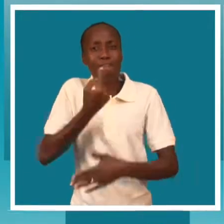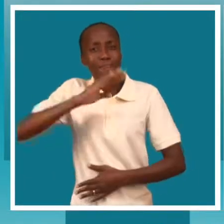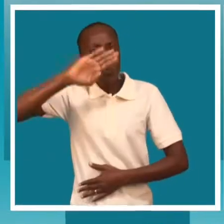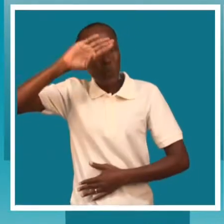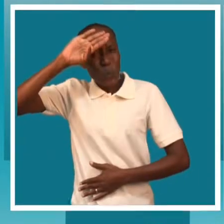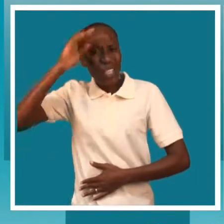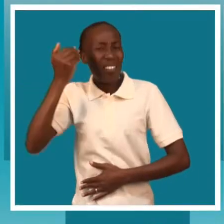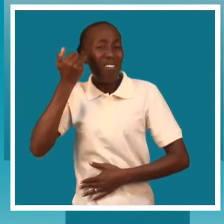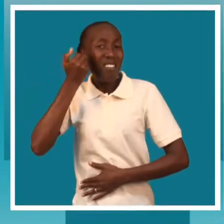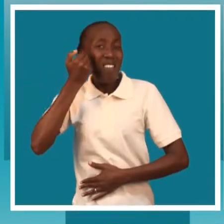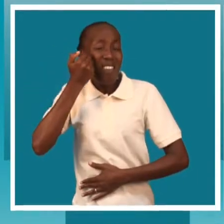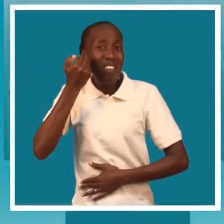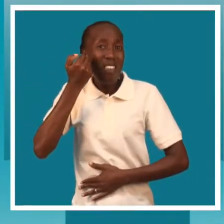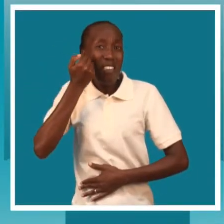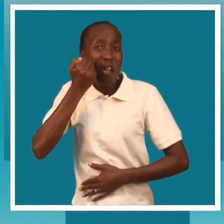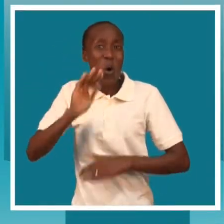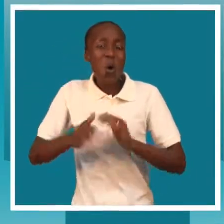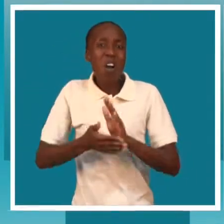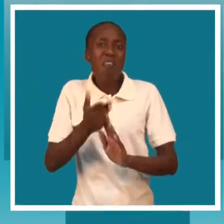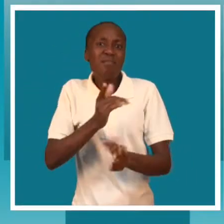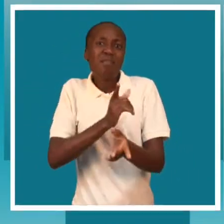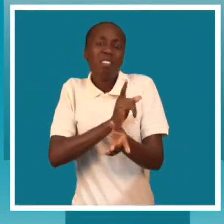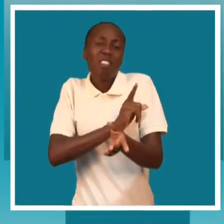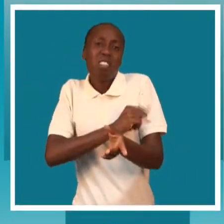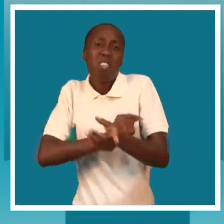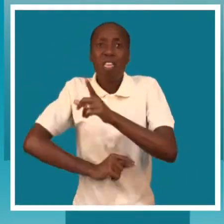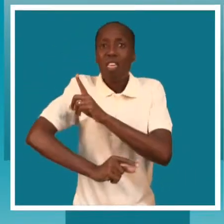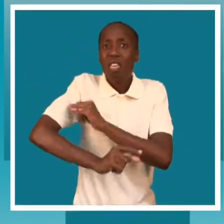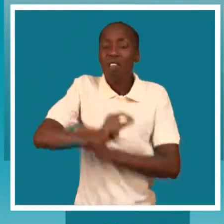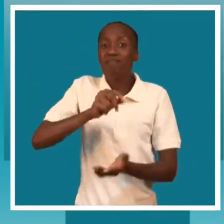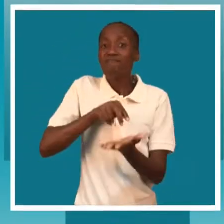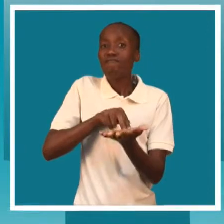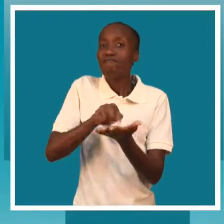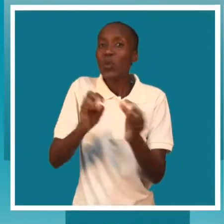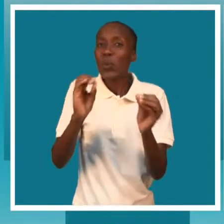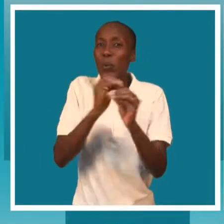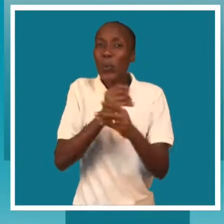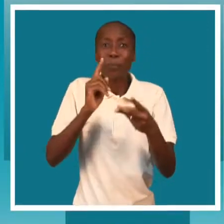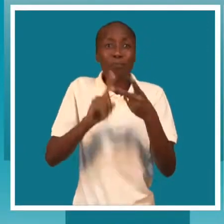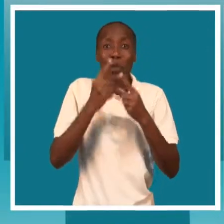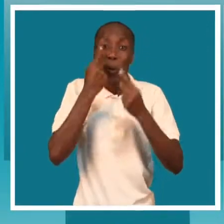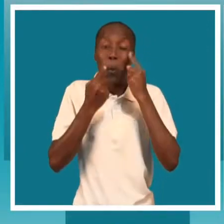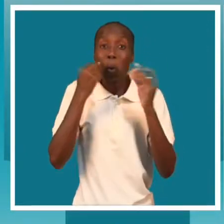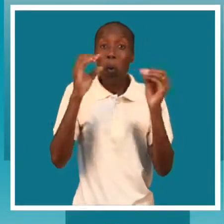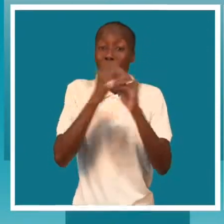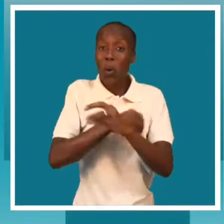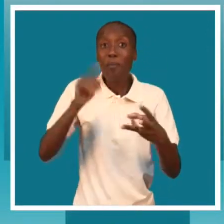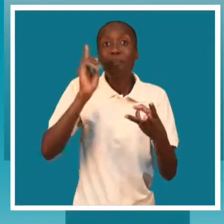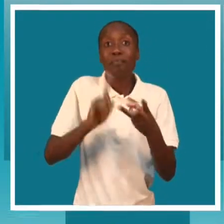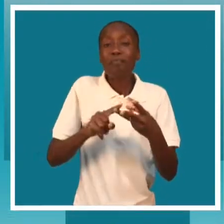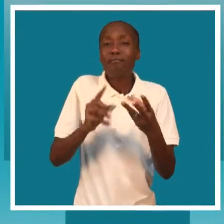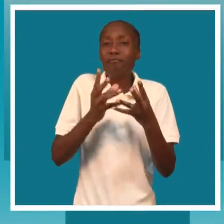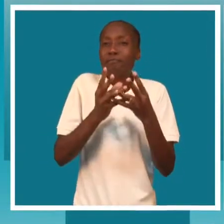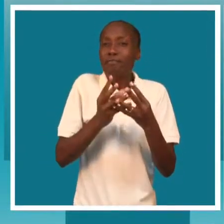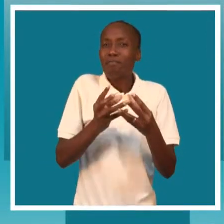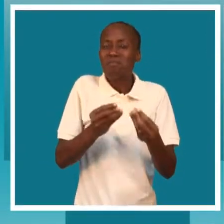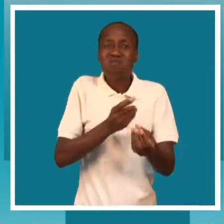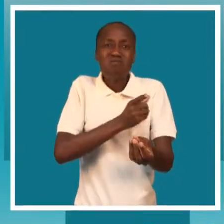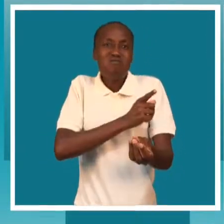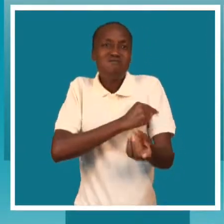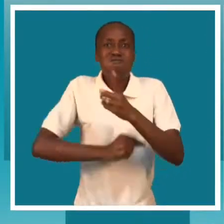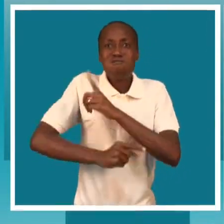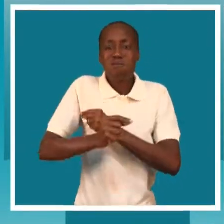umas febres, estava a dormir. Então daí mesmo perdeu força, não conseguiu mais nem andar, nem chorar, nem o quê. Perdeu